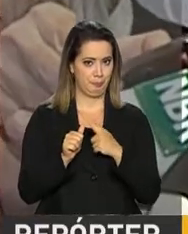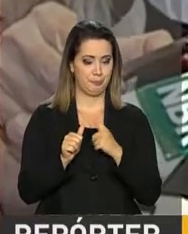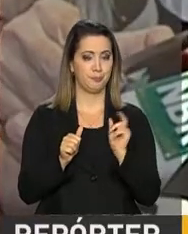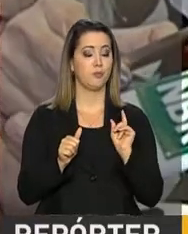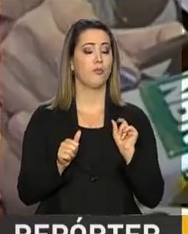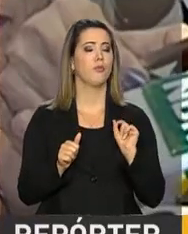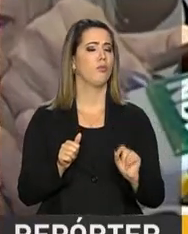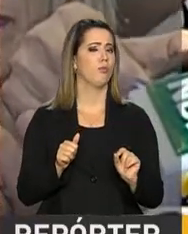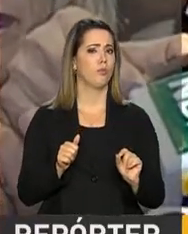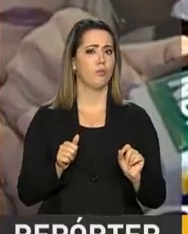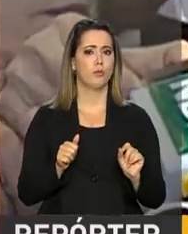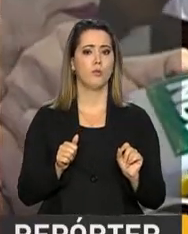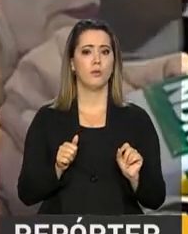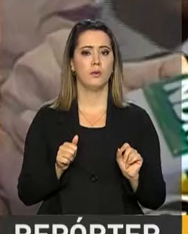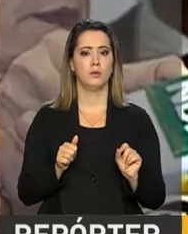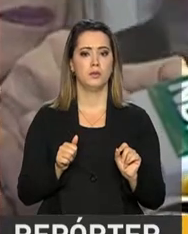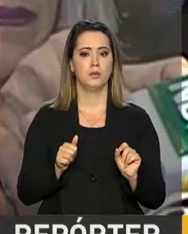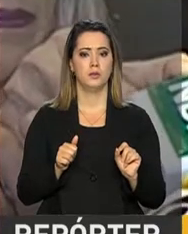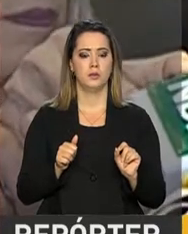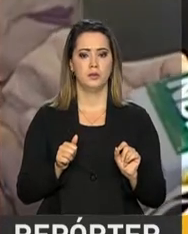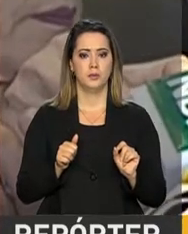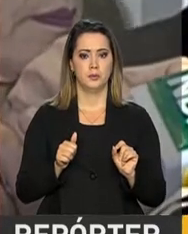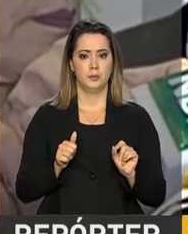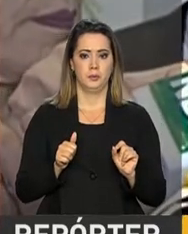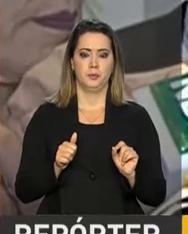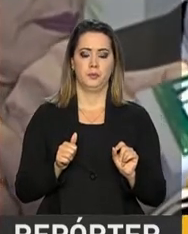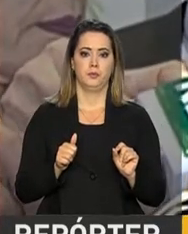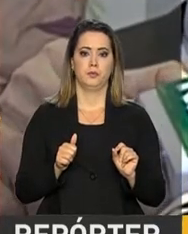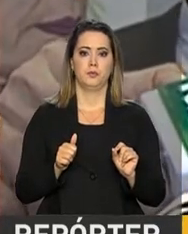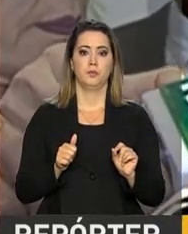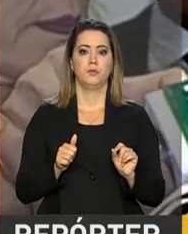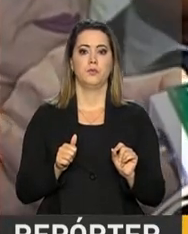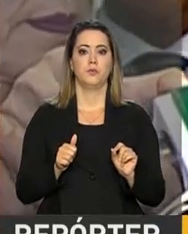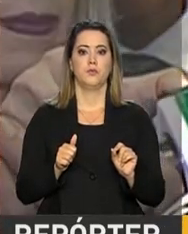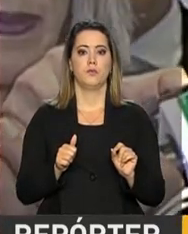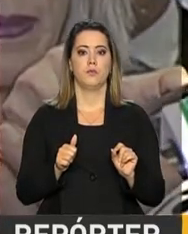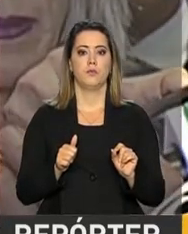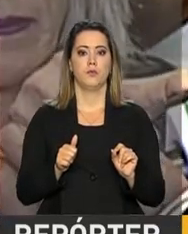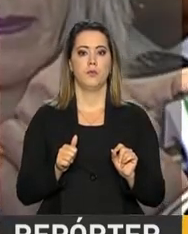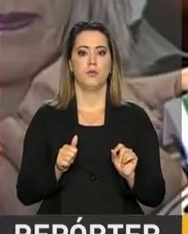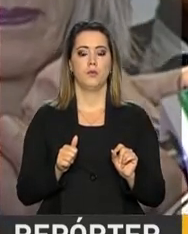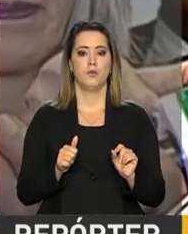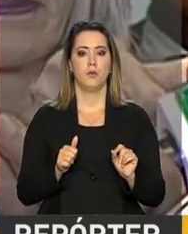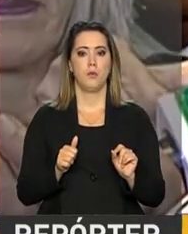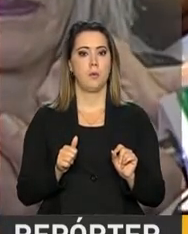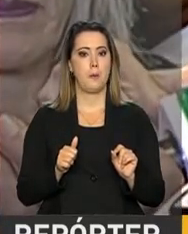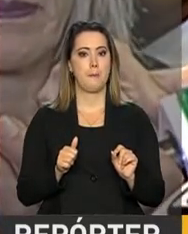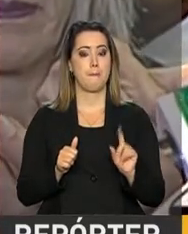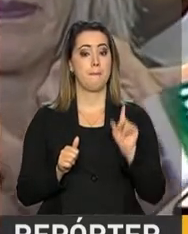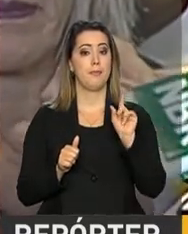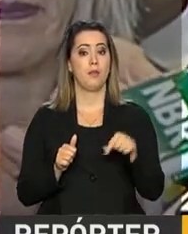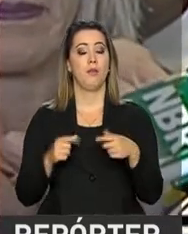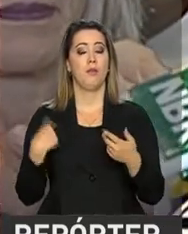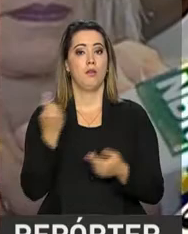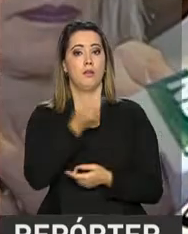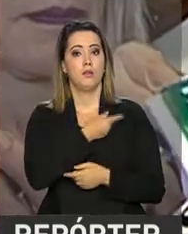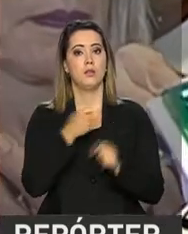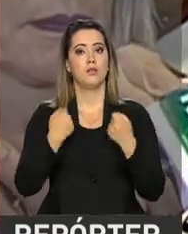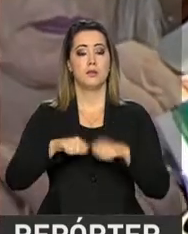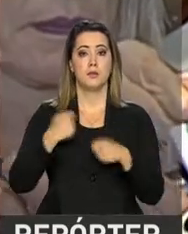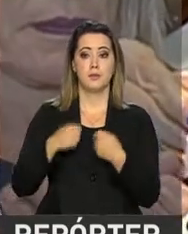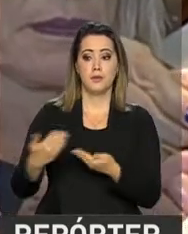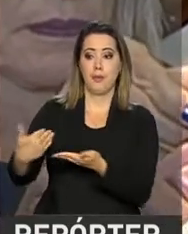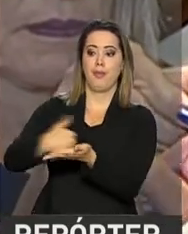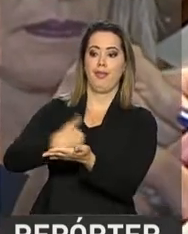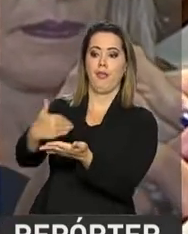o fato de que nós temos o canadá